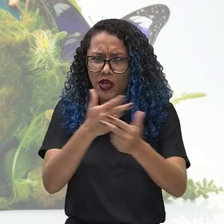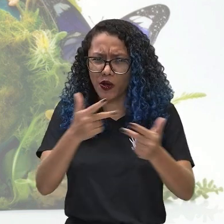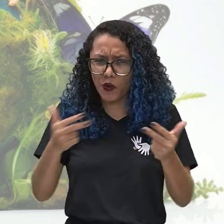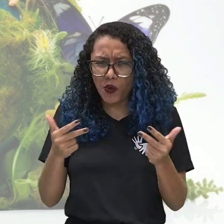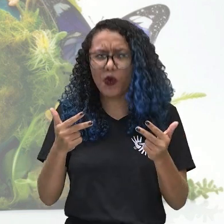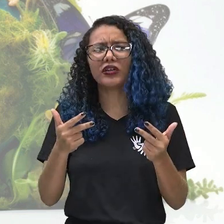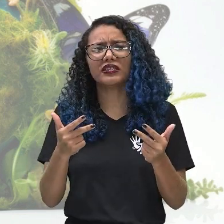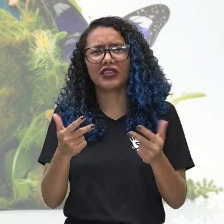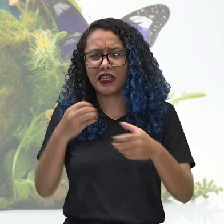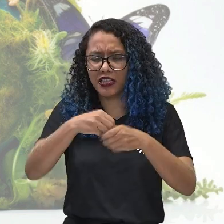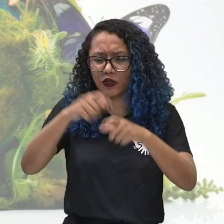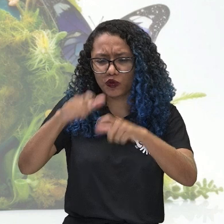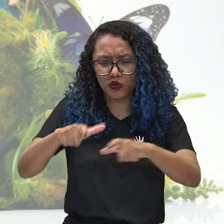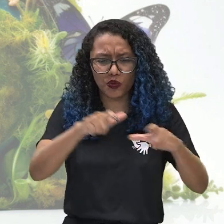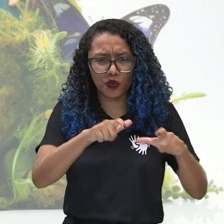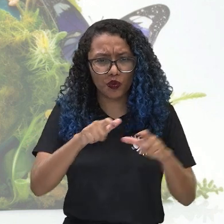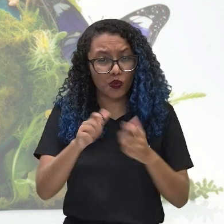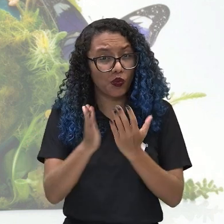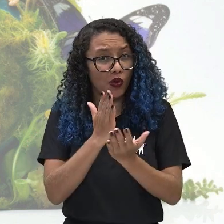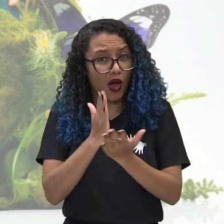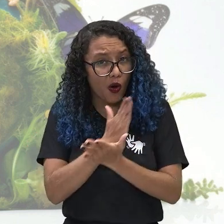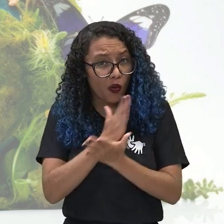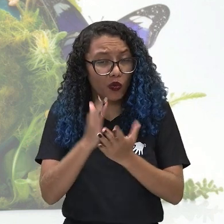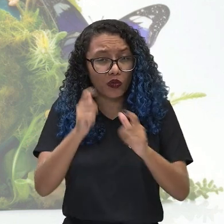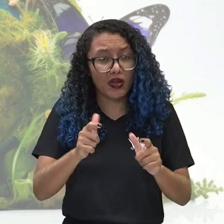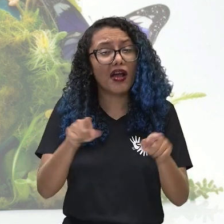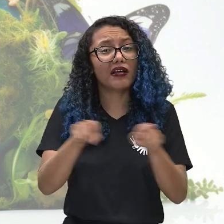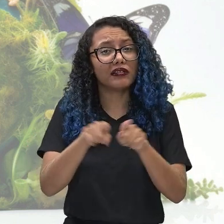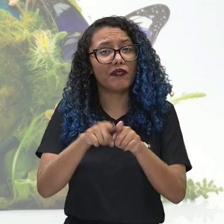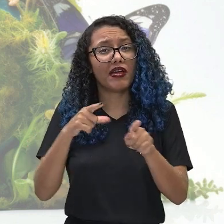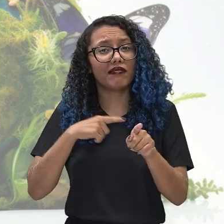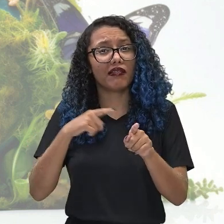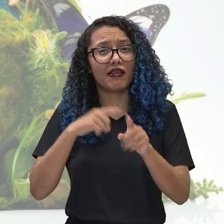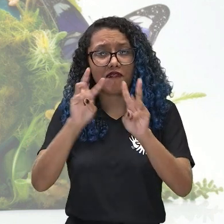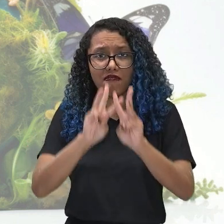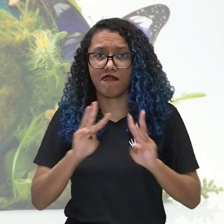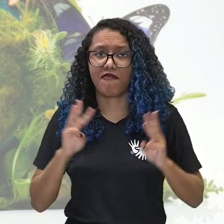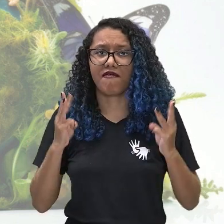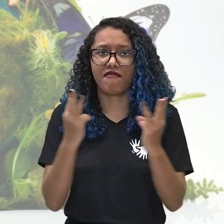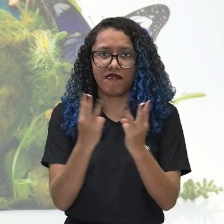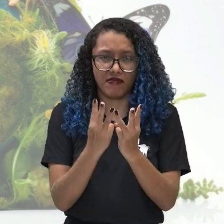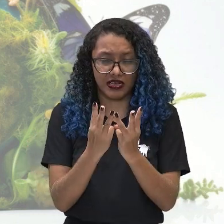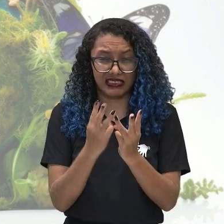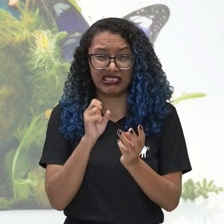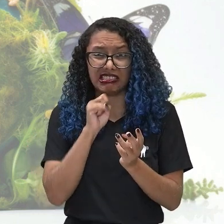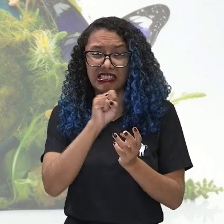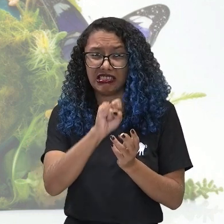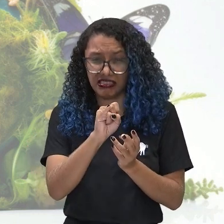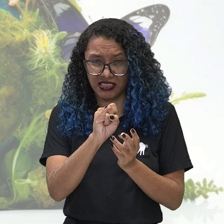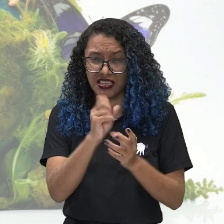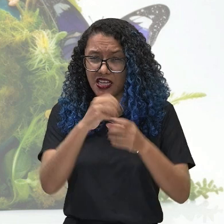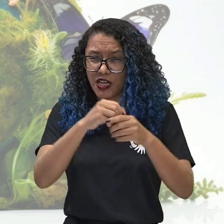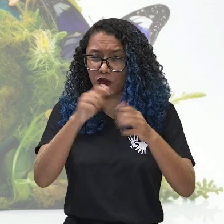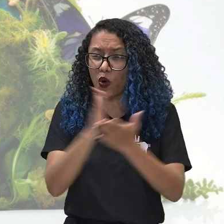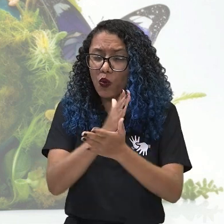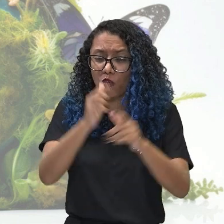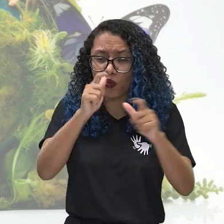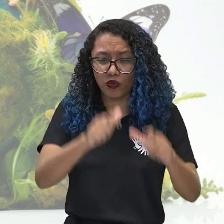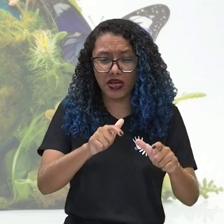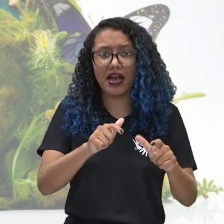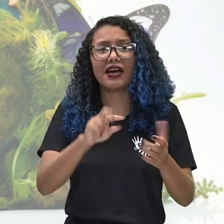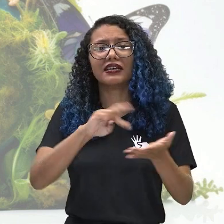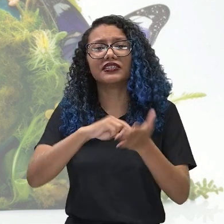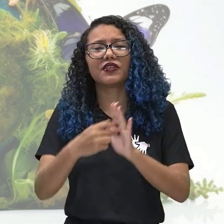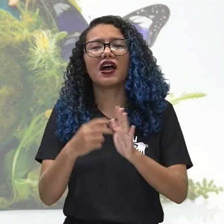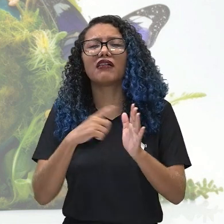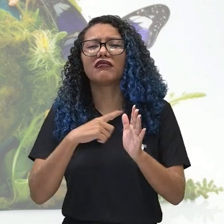e tem massa. Ou seja, se ocupa espaço, apresenta o quê?